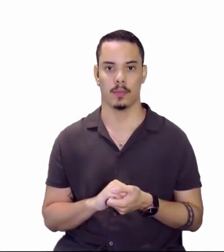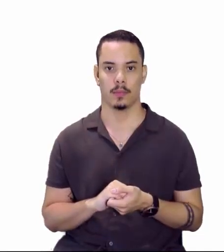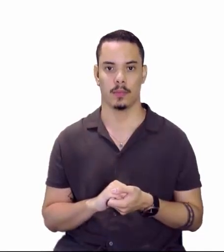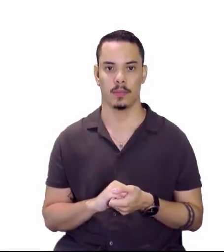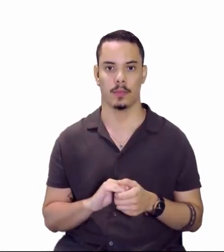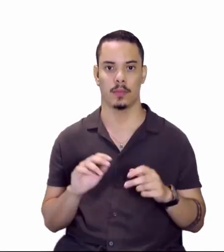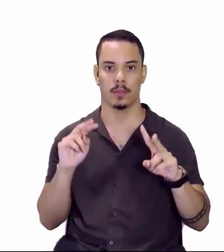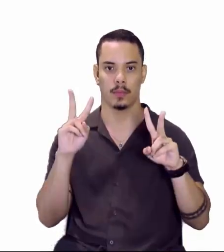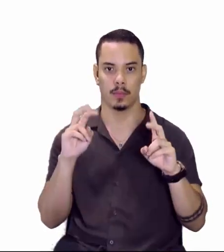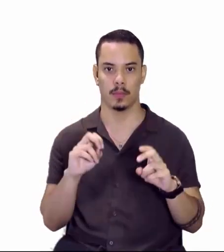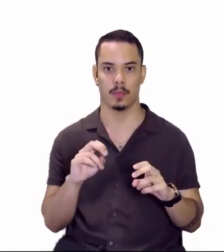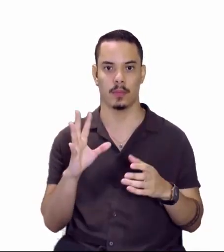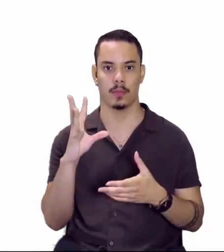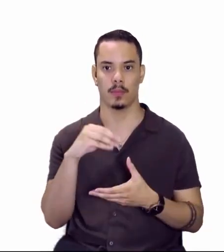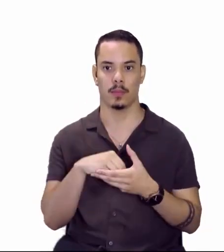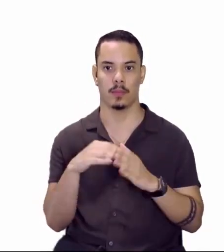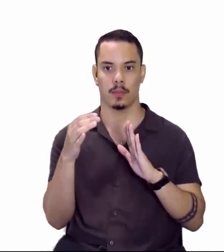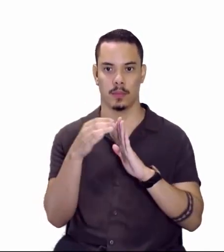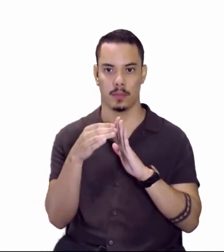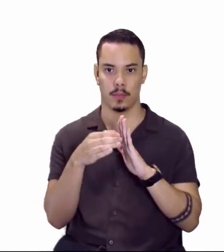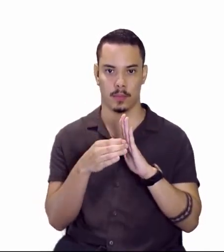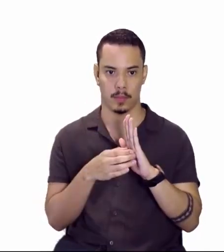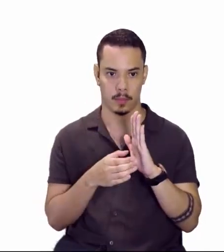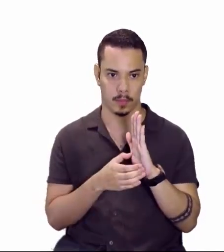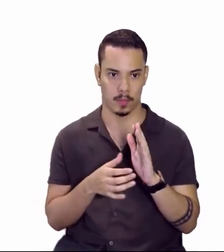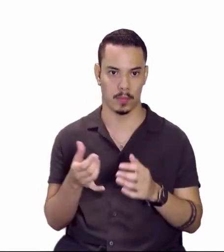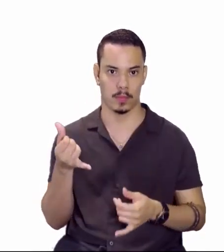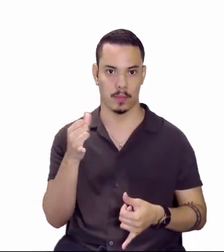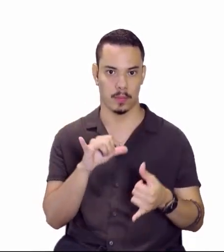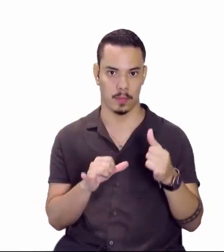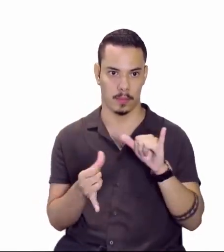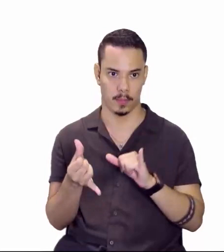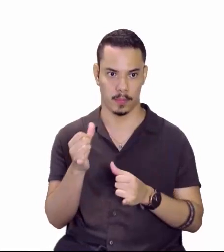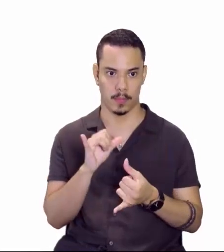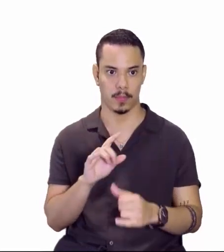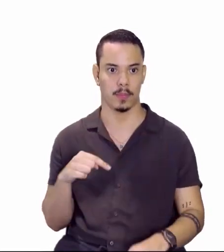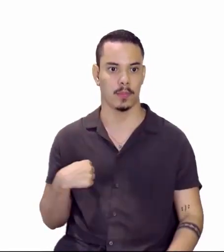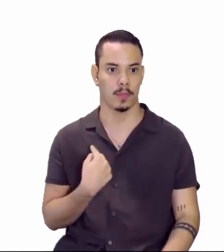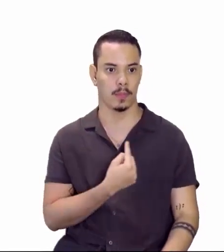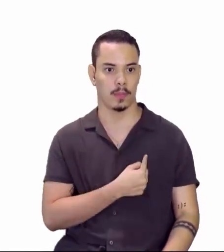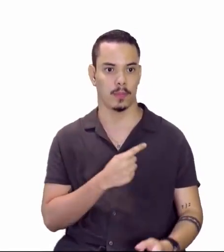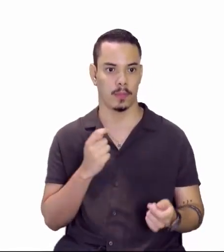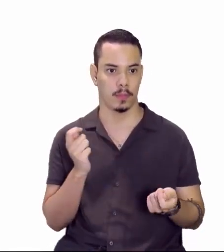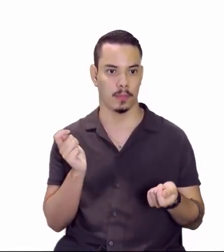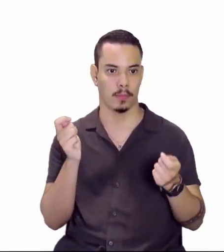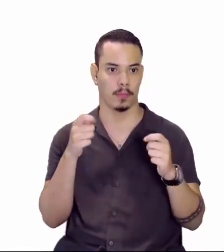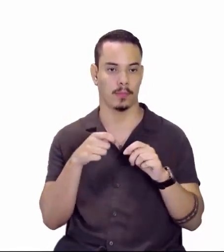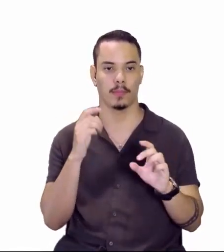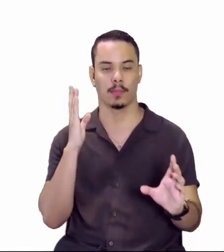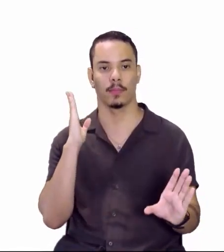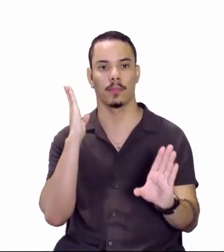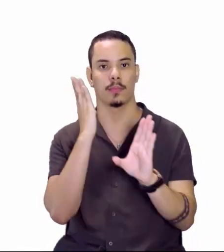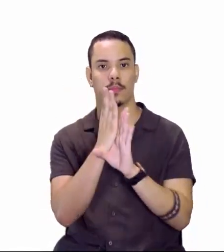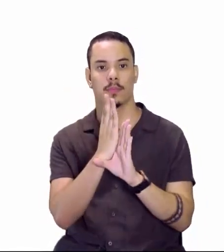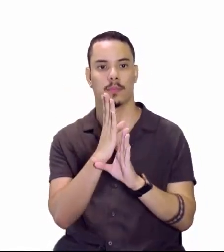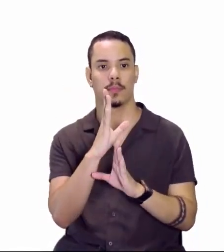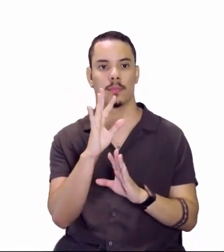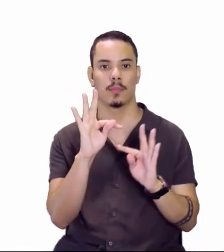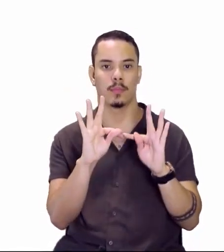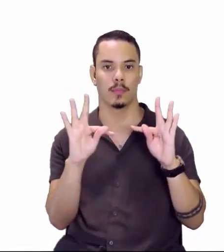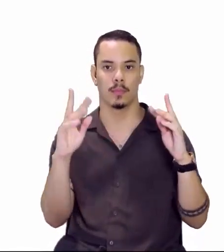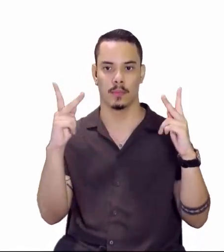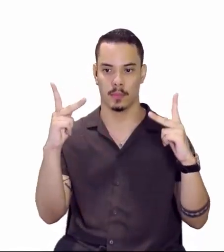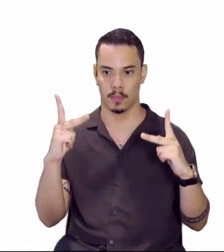Sobre a classificação moderna dos elementos químicos, nós podemos identificar na tabela periódica